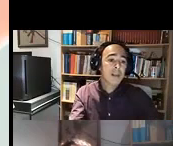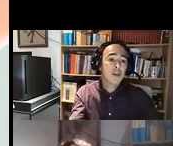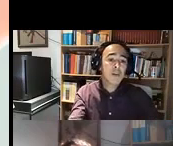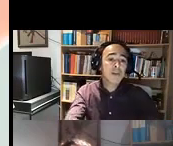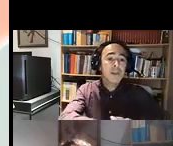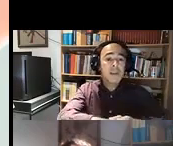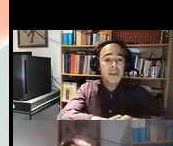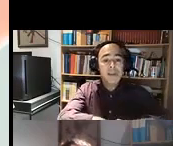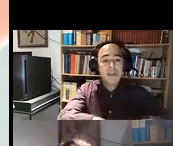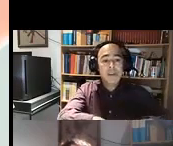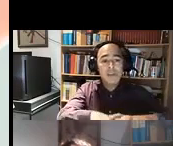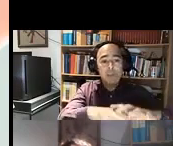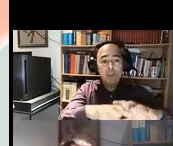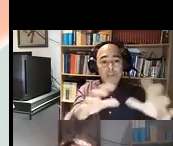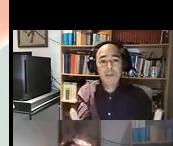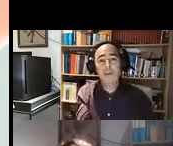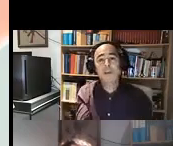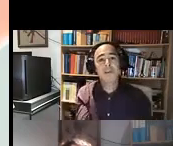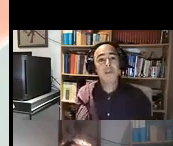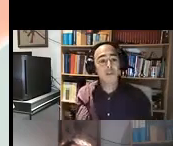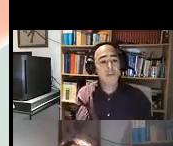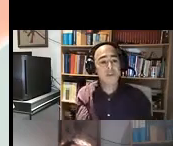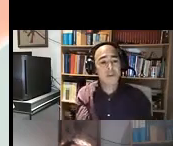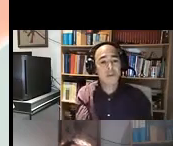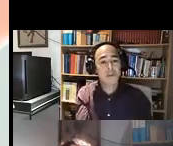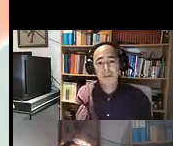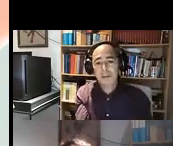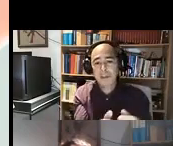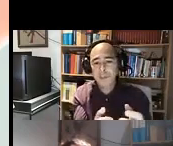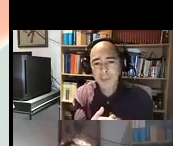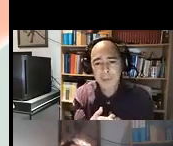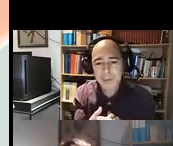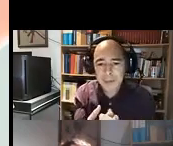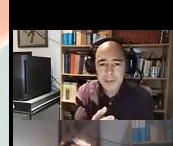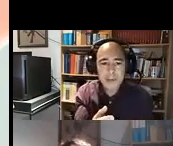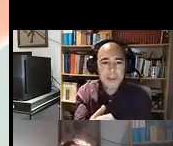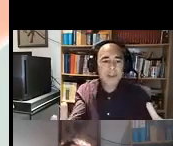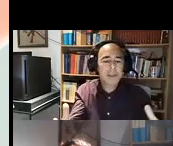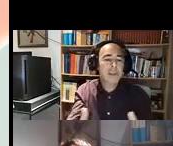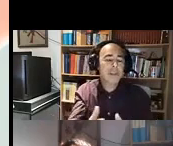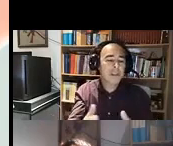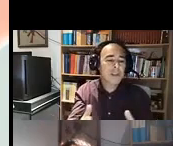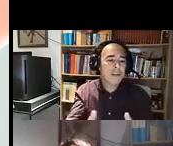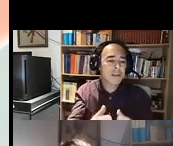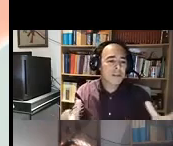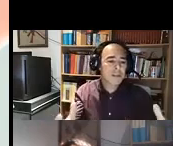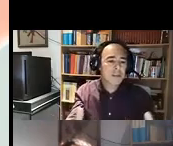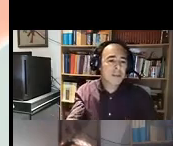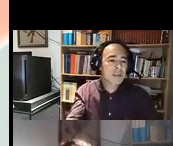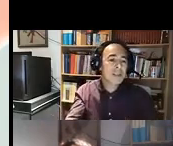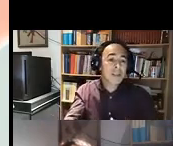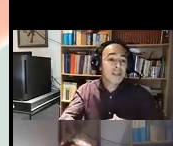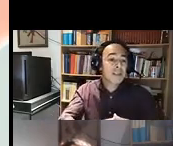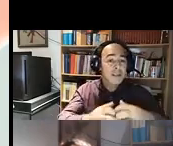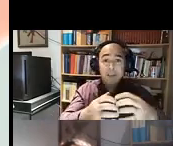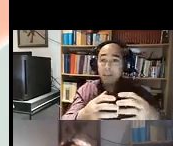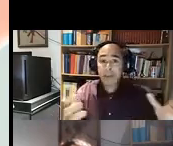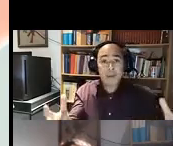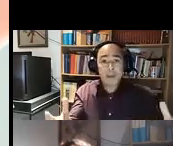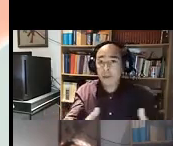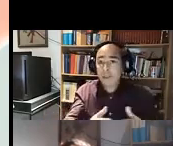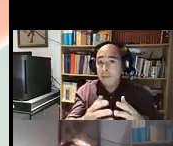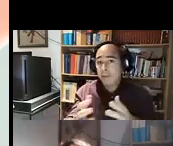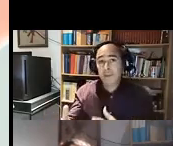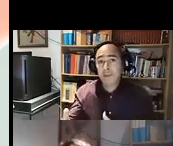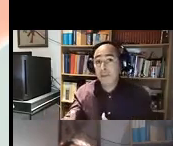e conversas aqui a empresa cobre uma multidão de problemas tudo tem os problemas de níveis de destino final do cgi e